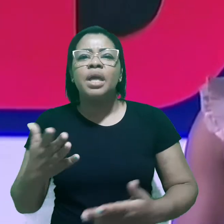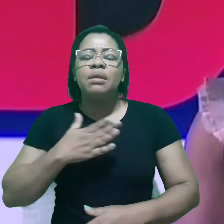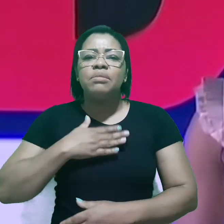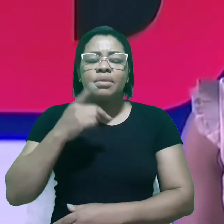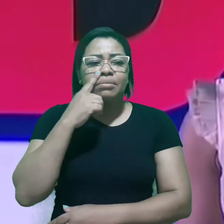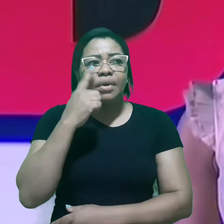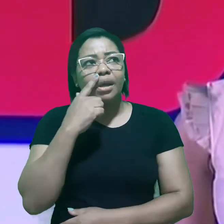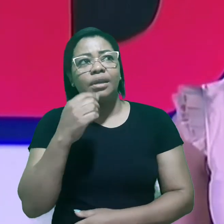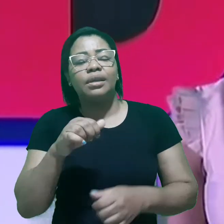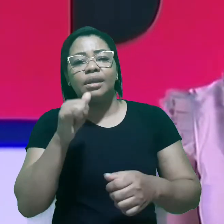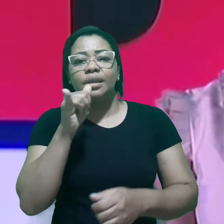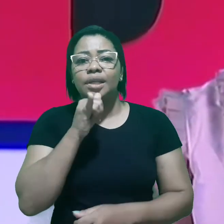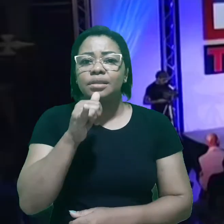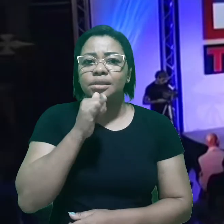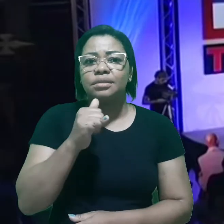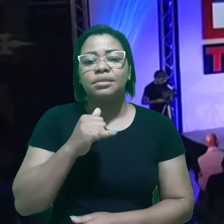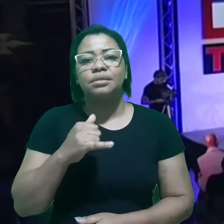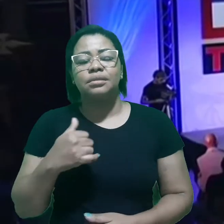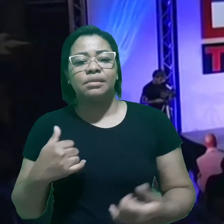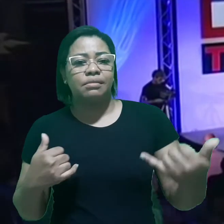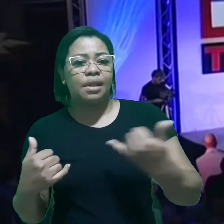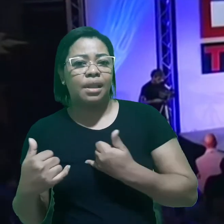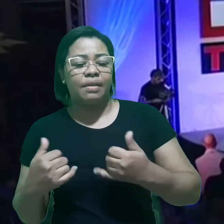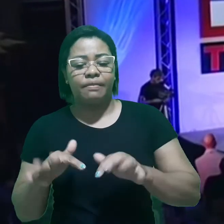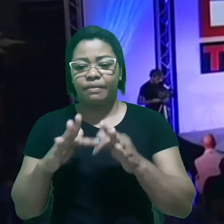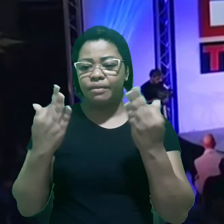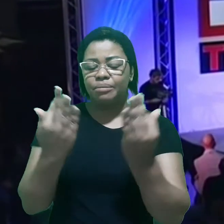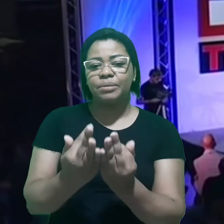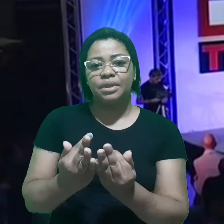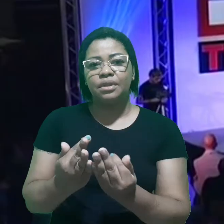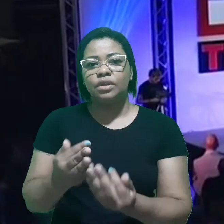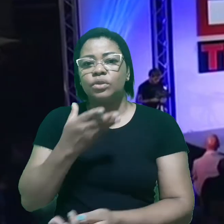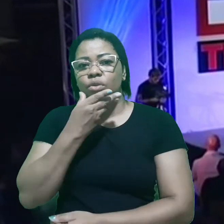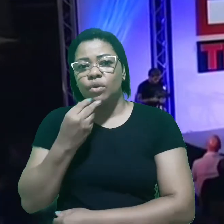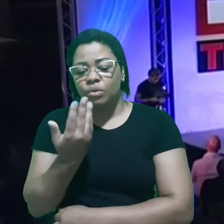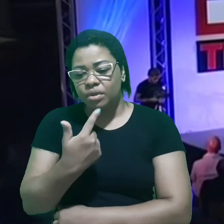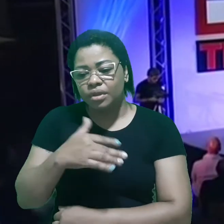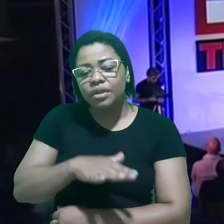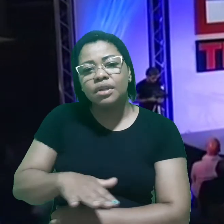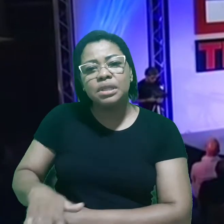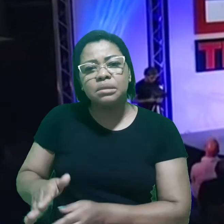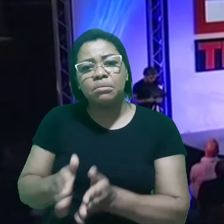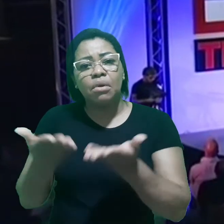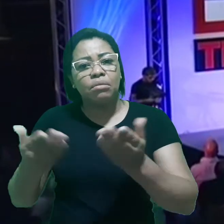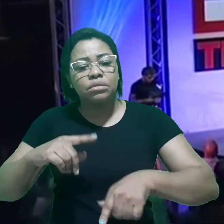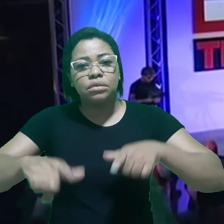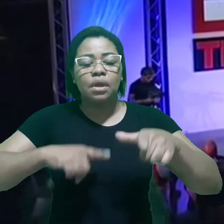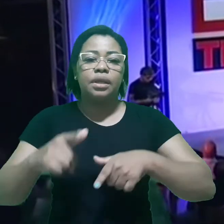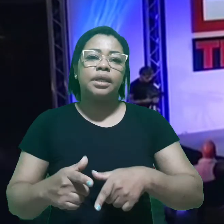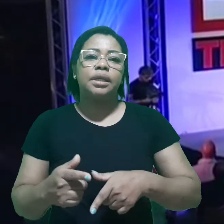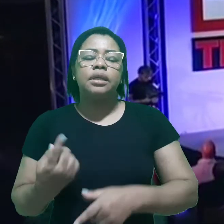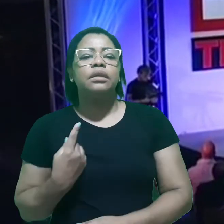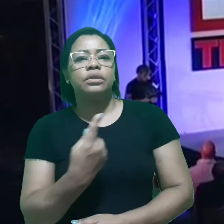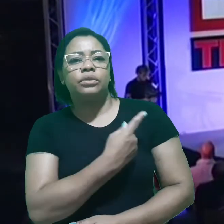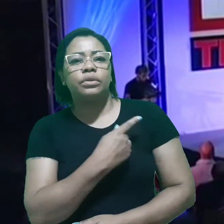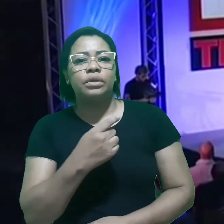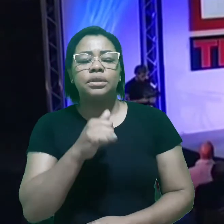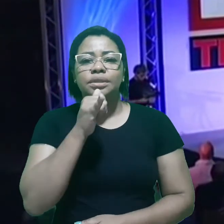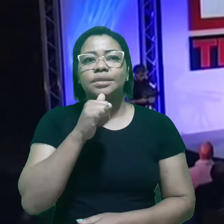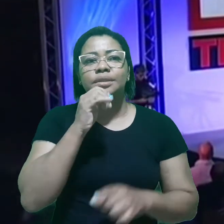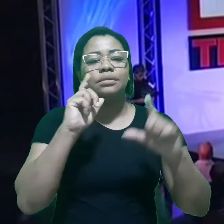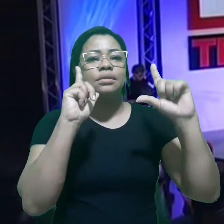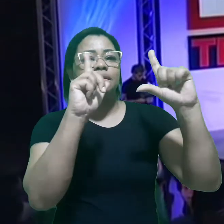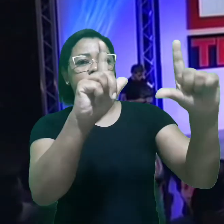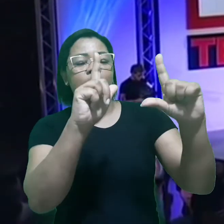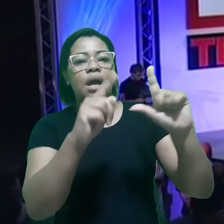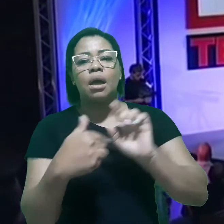e trabalhadora? E se tivéssemos uma rede televisiva africana que transmitisse diversas histórias africanas para todo o mundo,